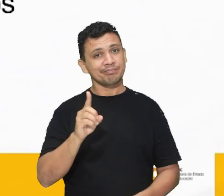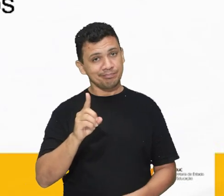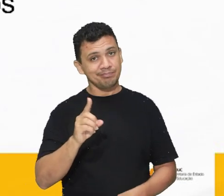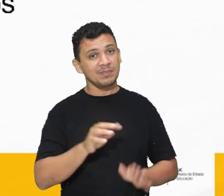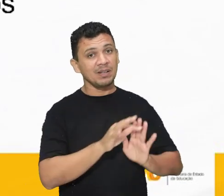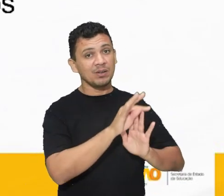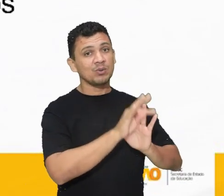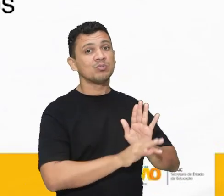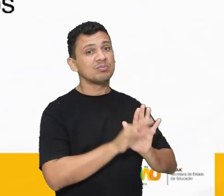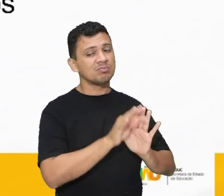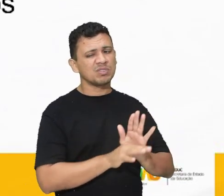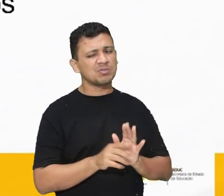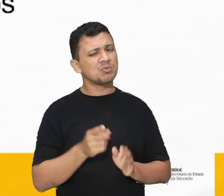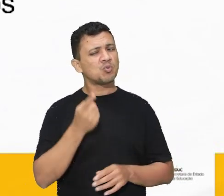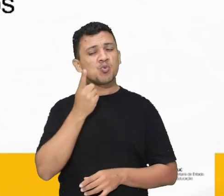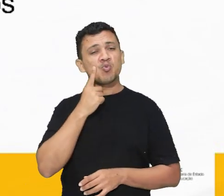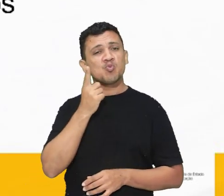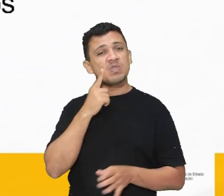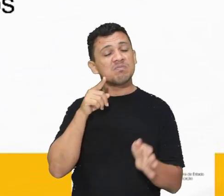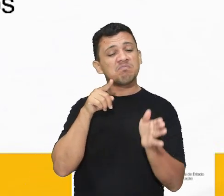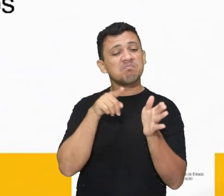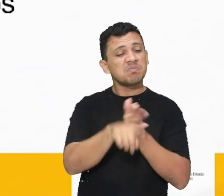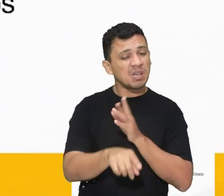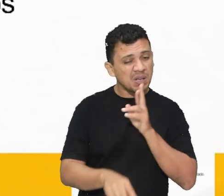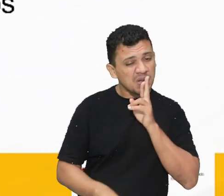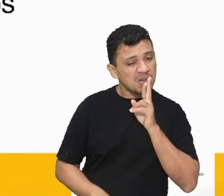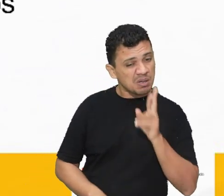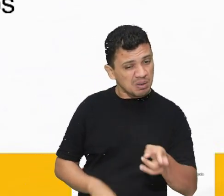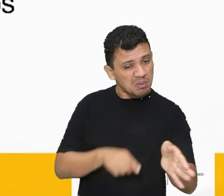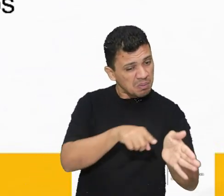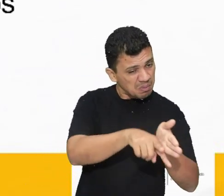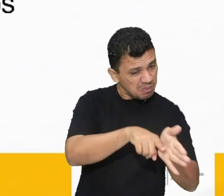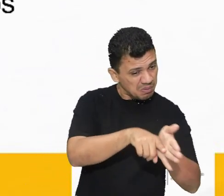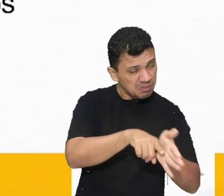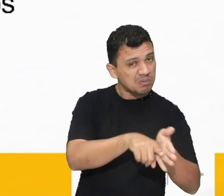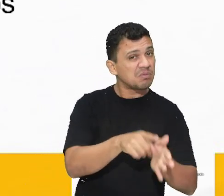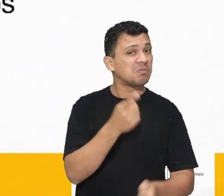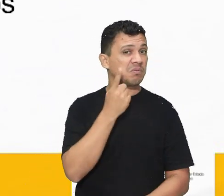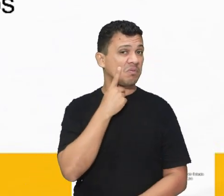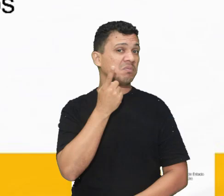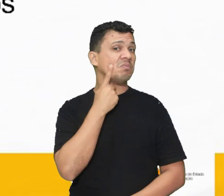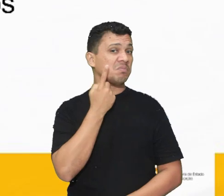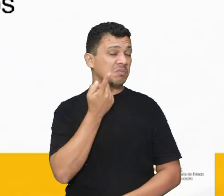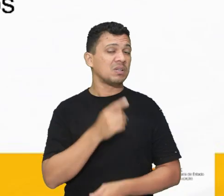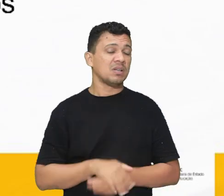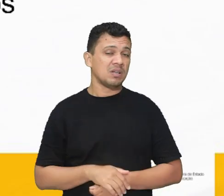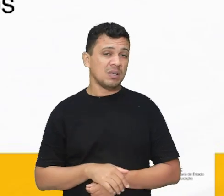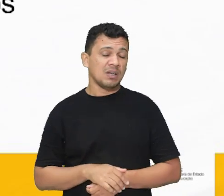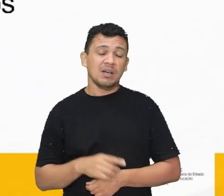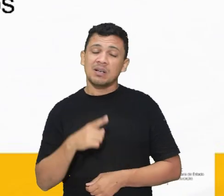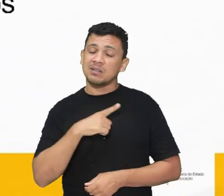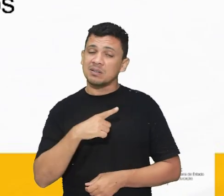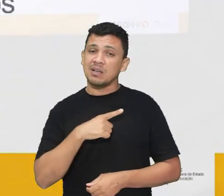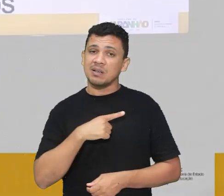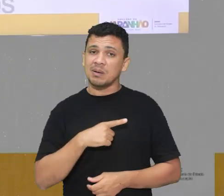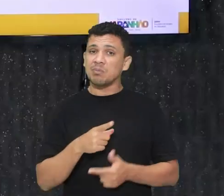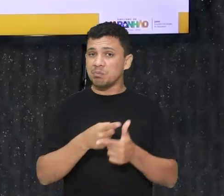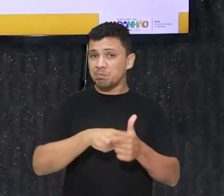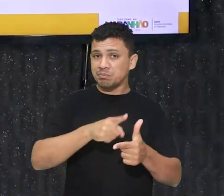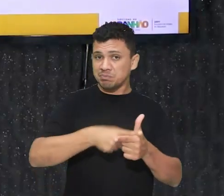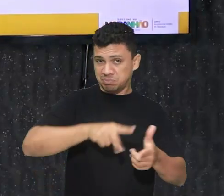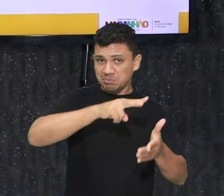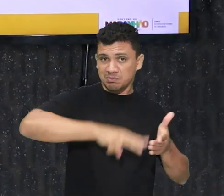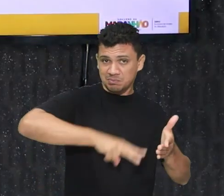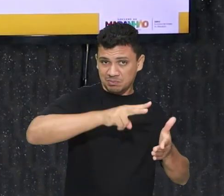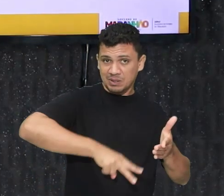um resultado de pesquisa. Ela diz que a existência de uma crise de leitura está baseada nos dados